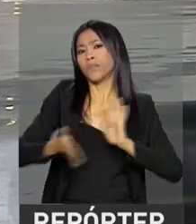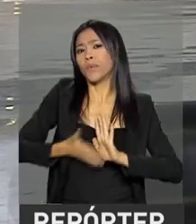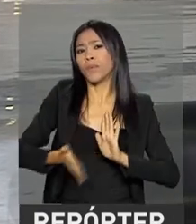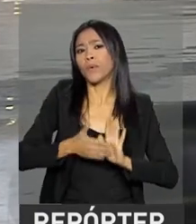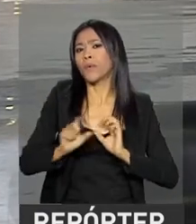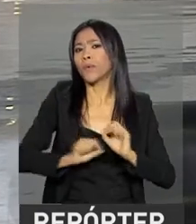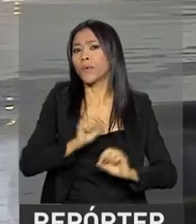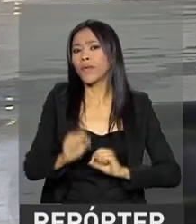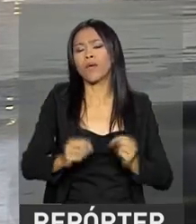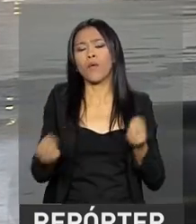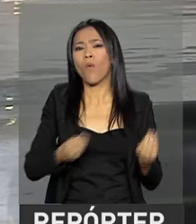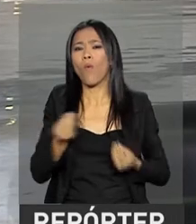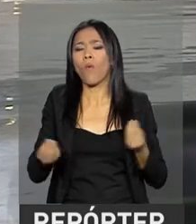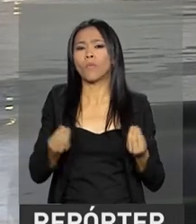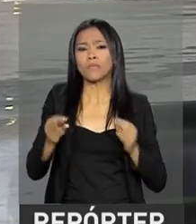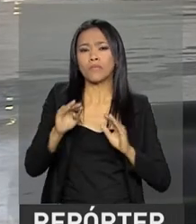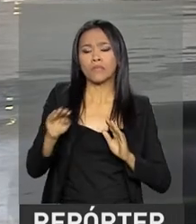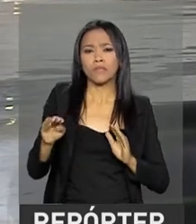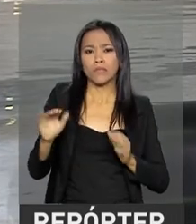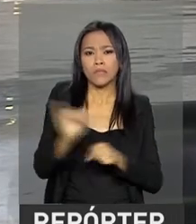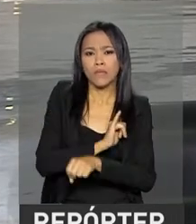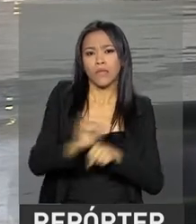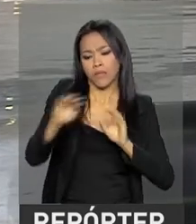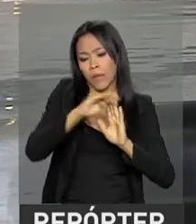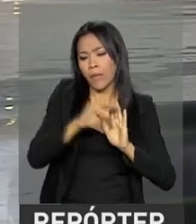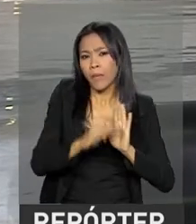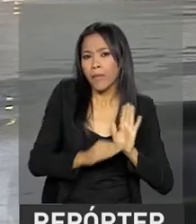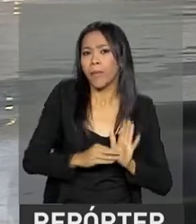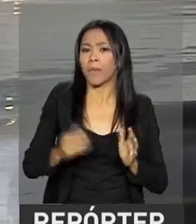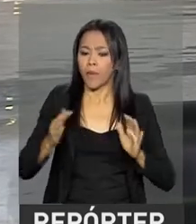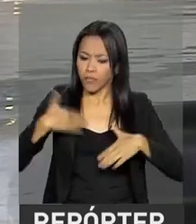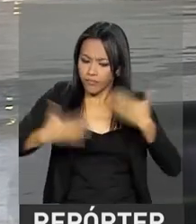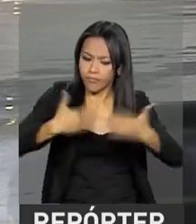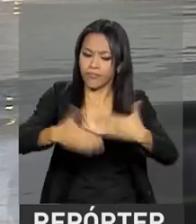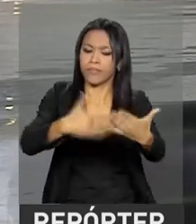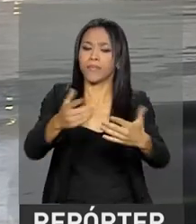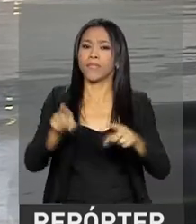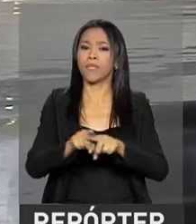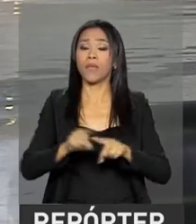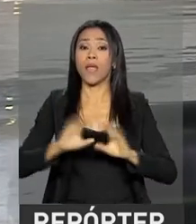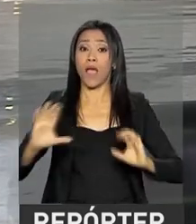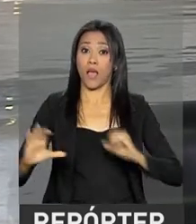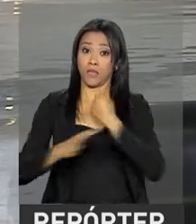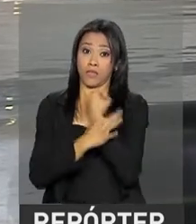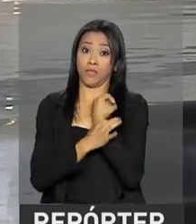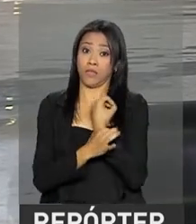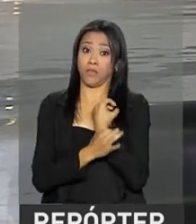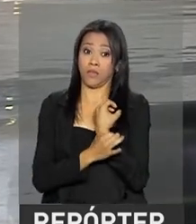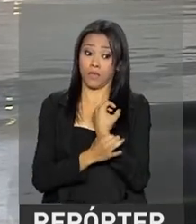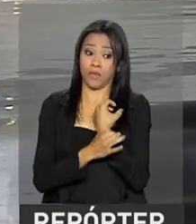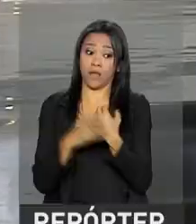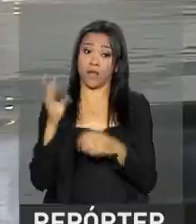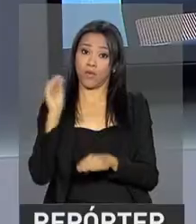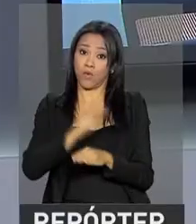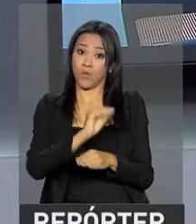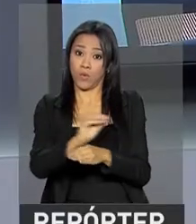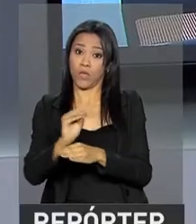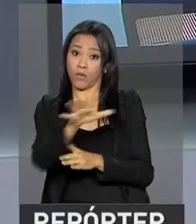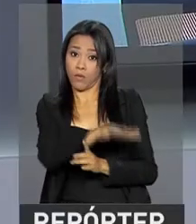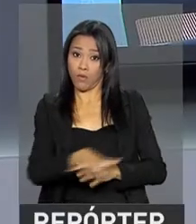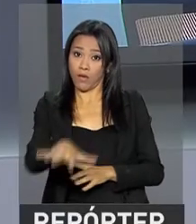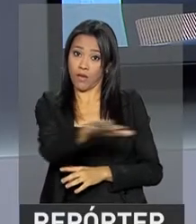eventuais medidas de promoção do desenvolvimento sustentável e também da garantia de preservação da área que você